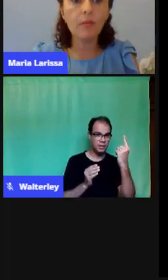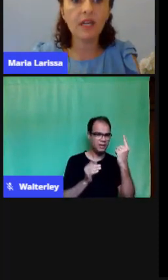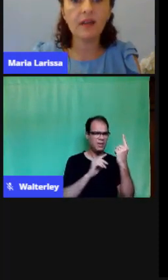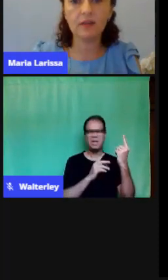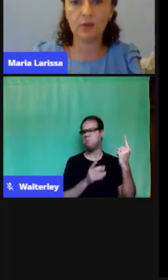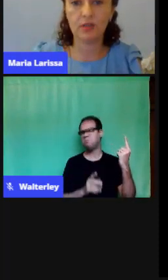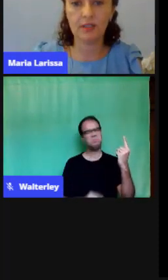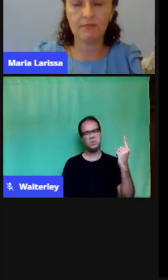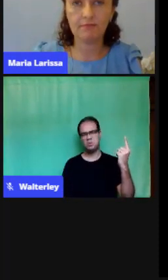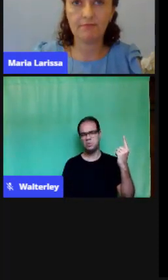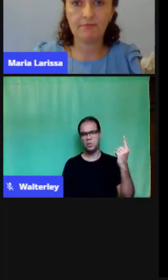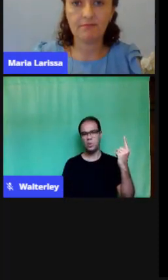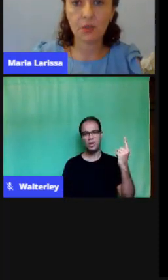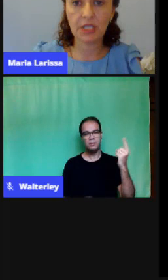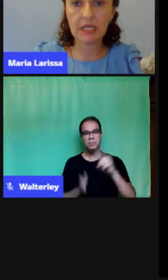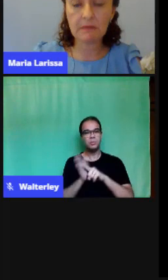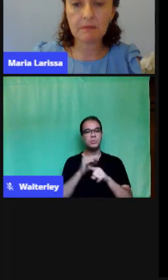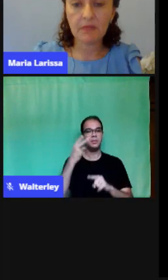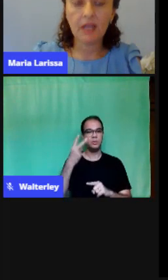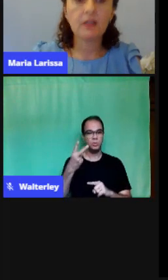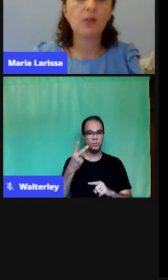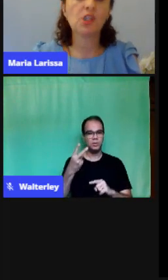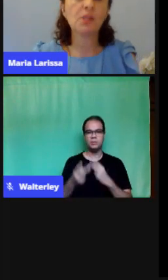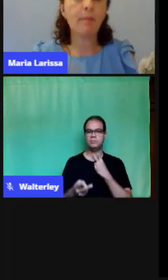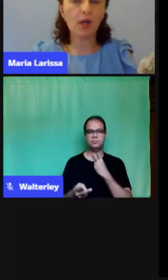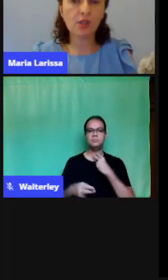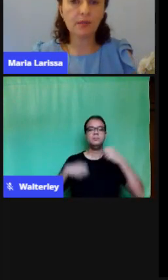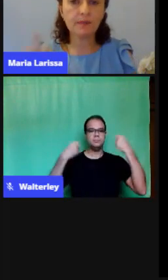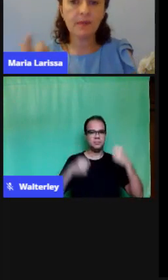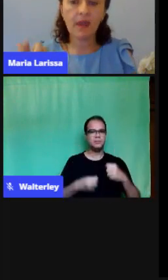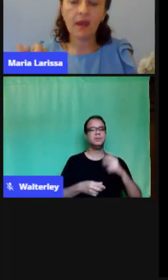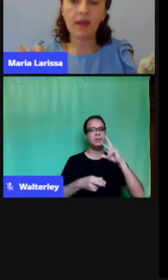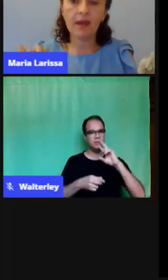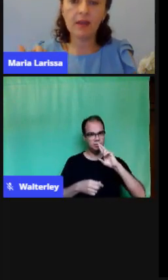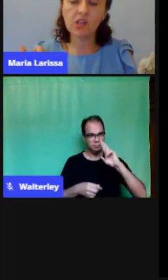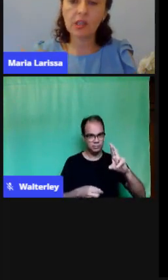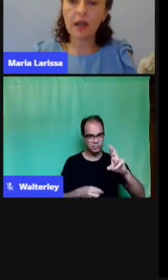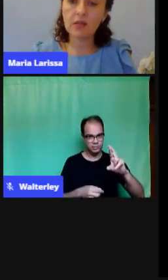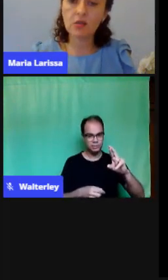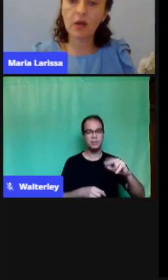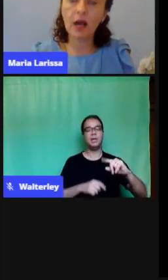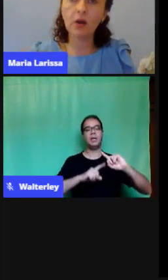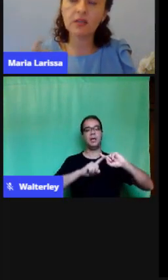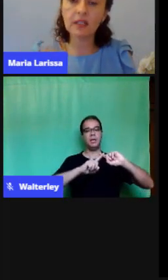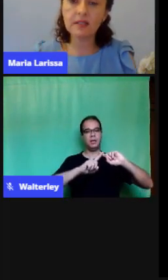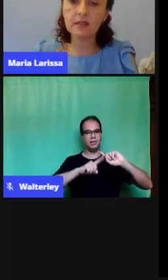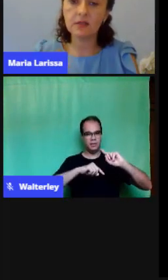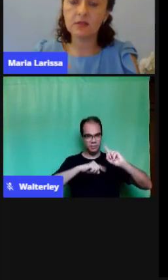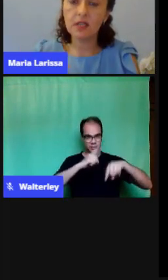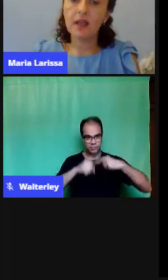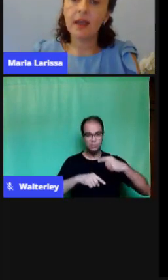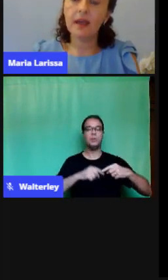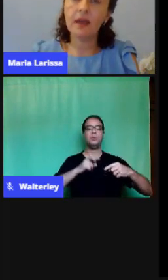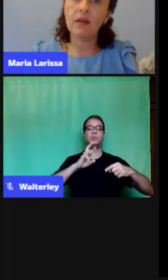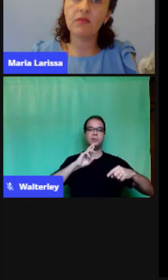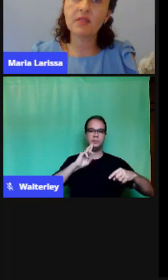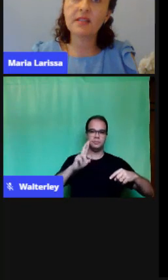como obrigatória, tá ok? Então, a gente pode indicar isso. A outra